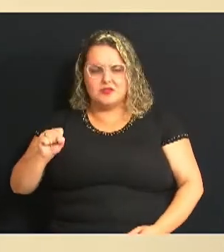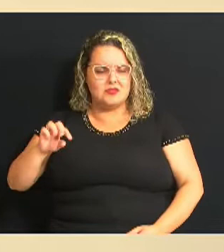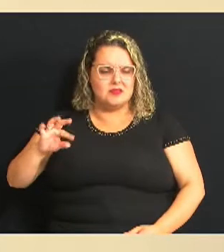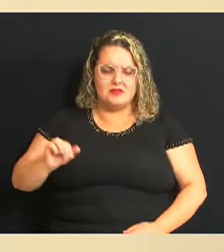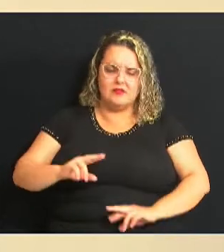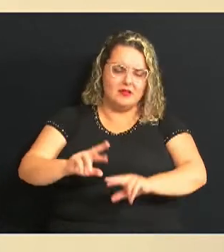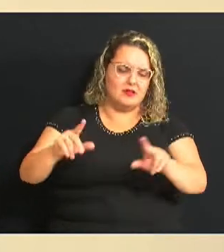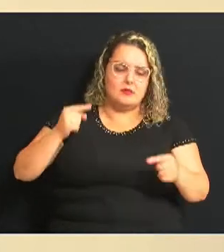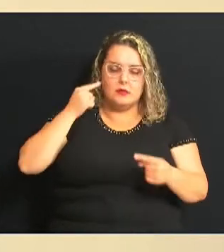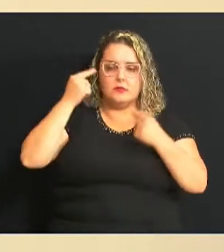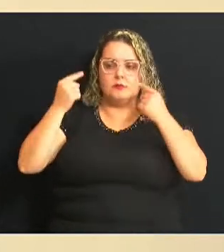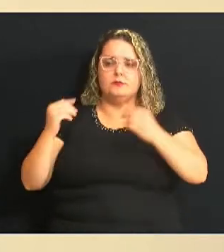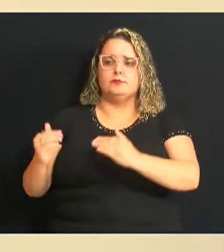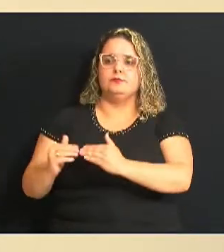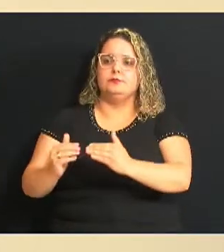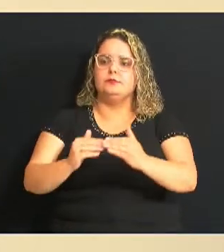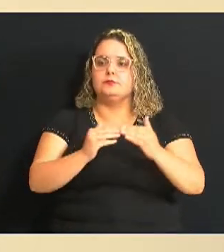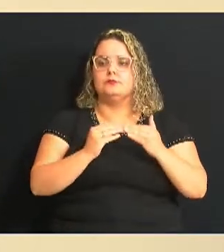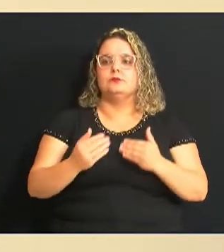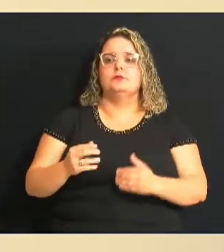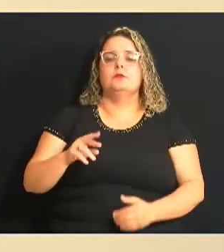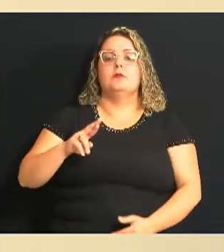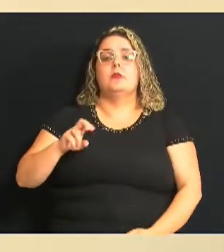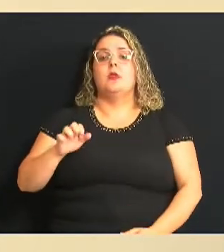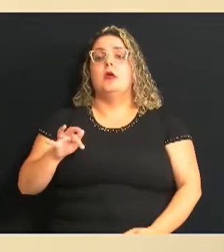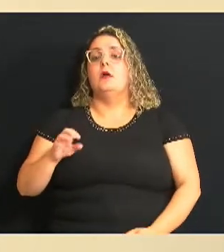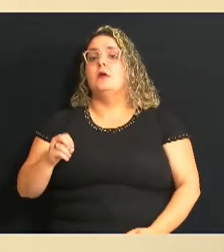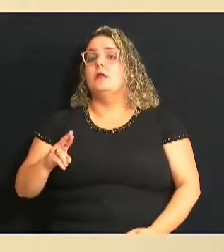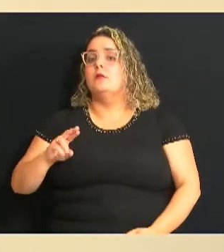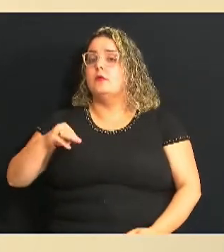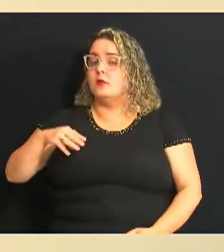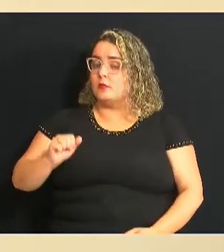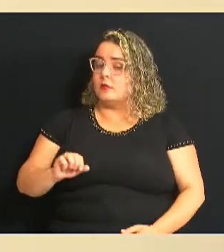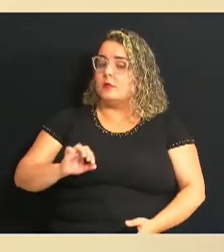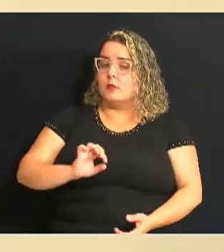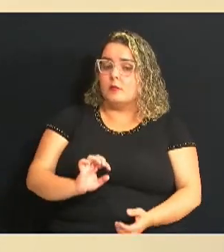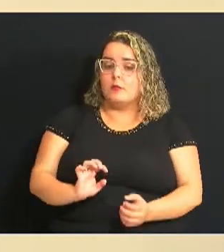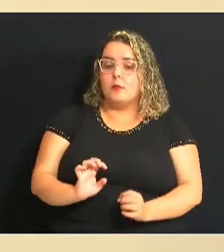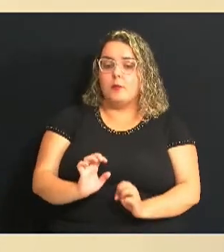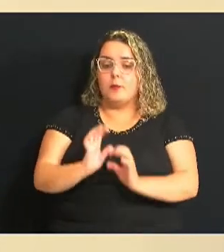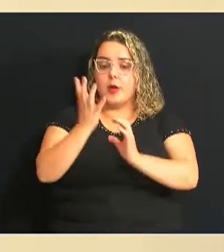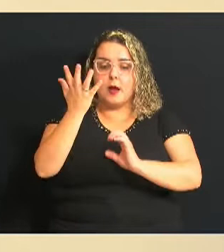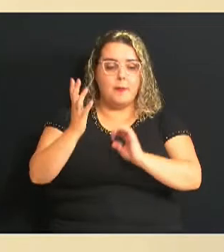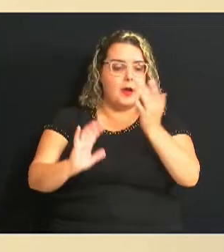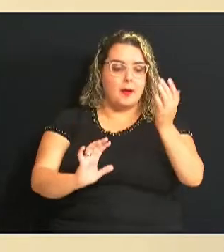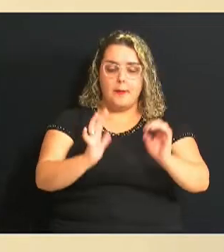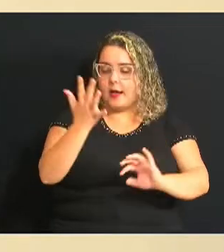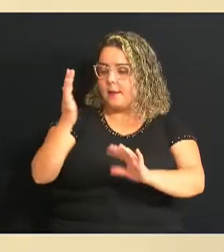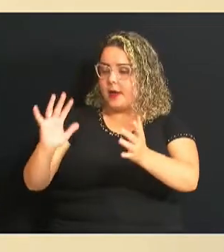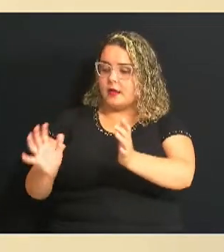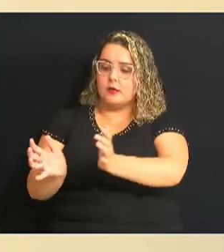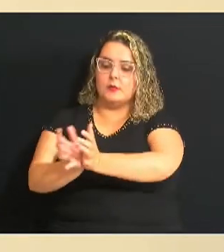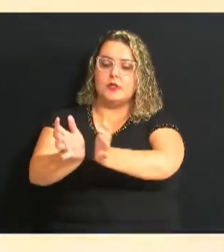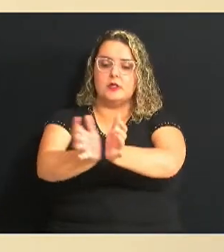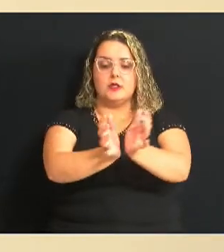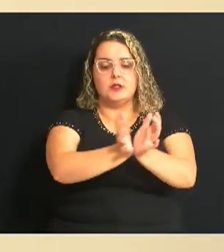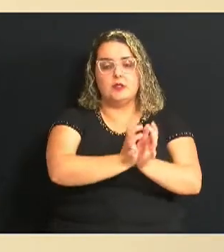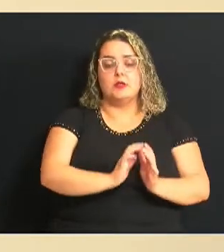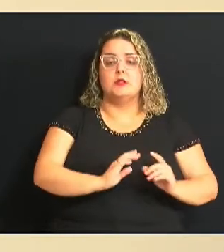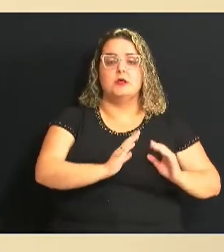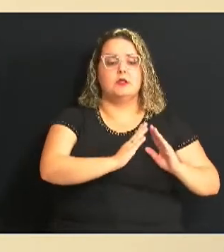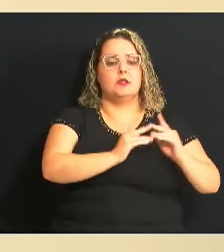foi responsável pela criação de muitos grupos, muitas igrejas. Hoje,